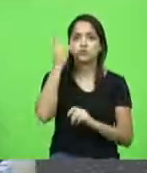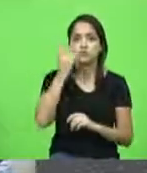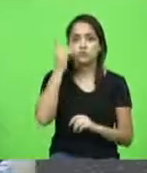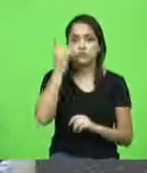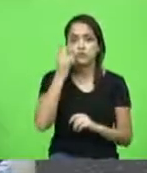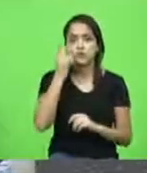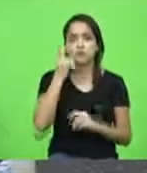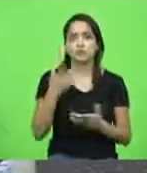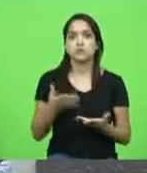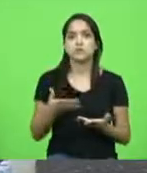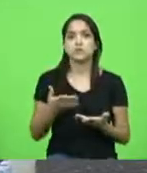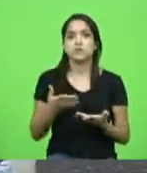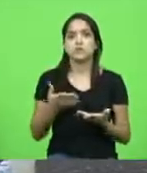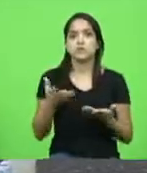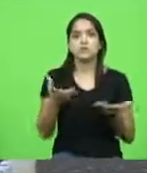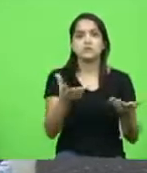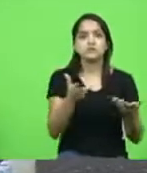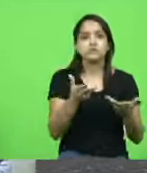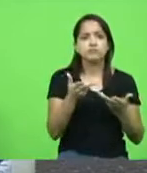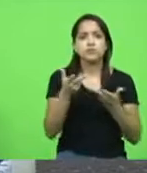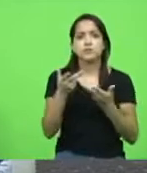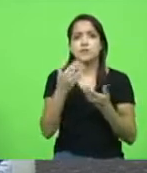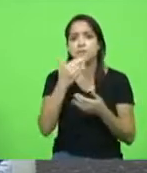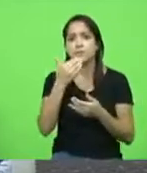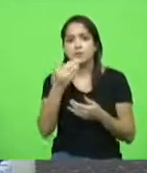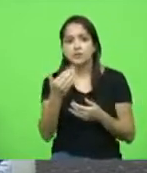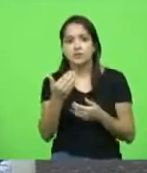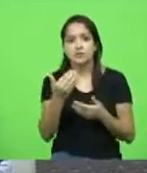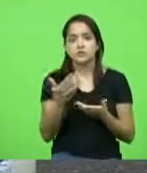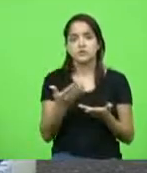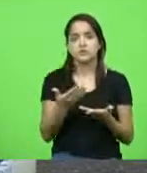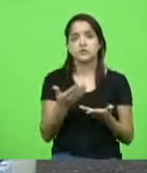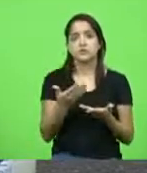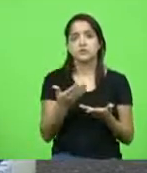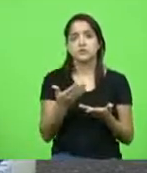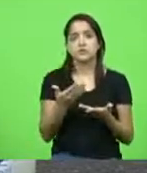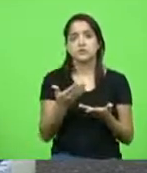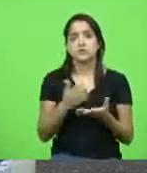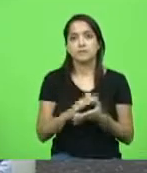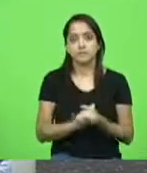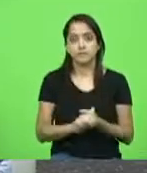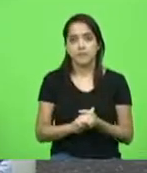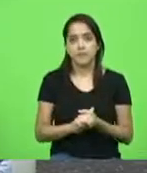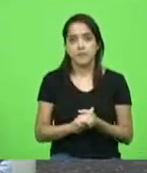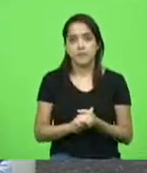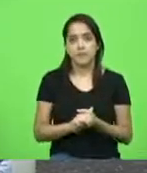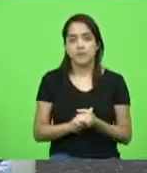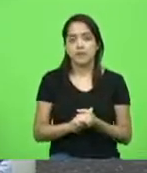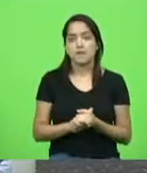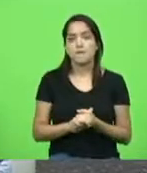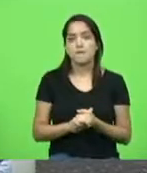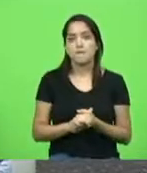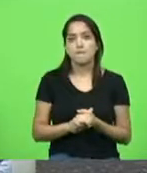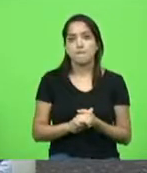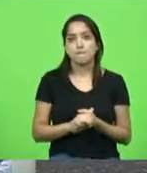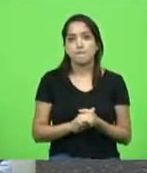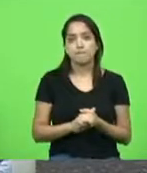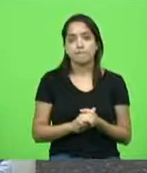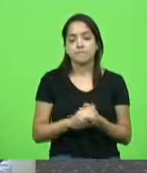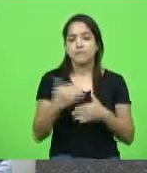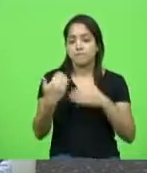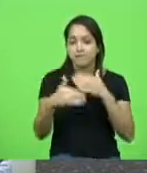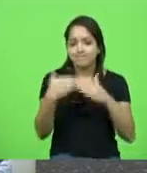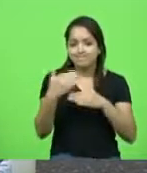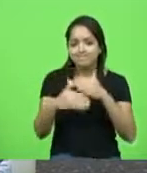no sentido de a fazer um apelo e para que dê andamento